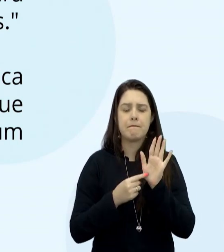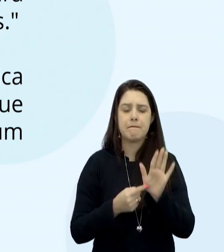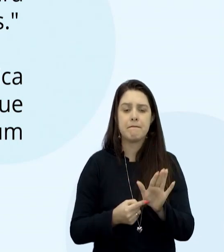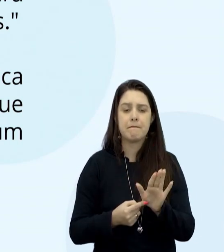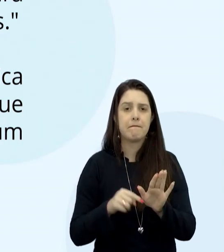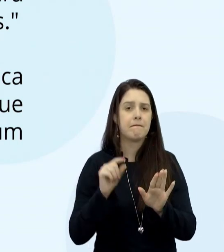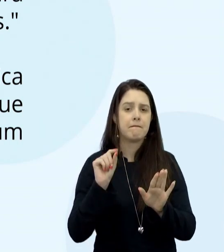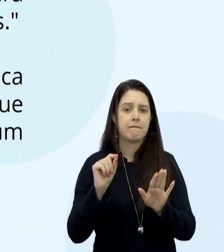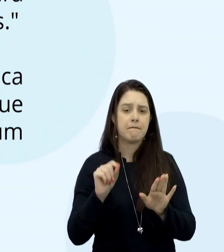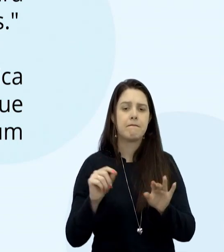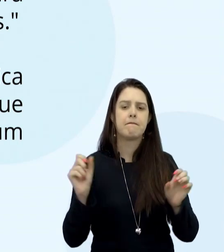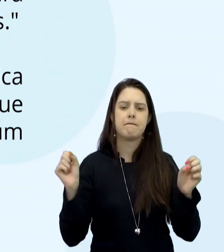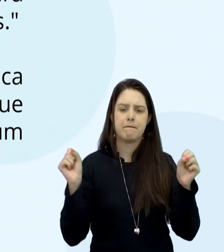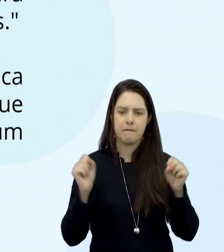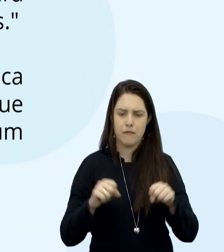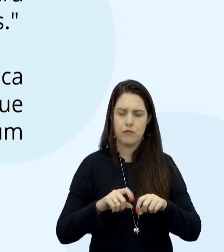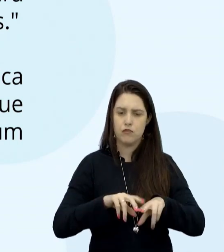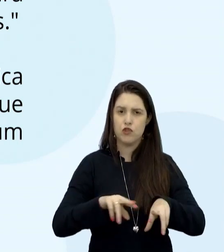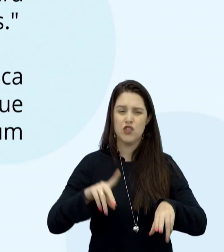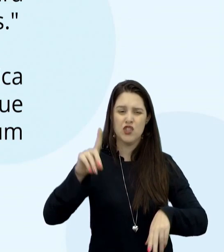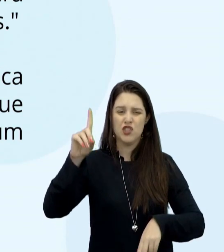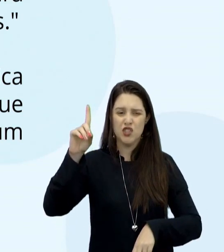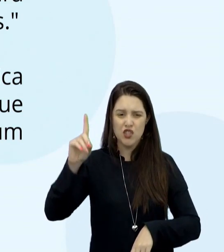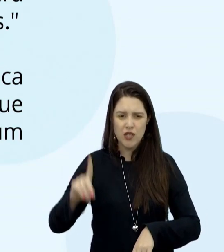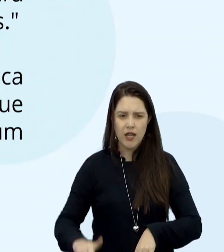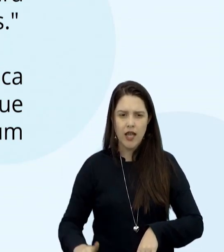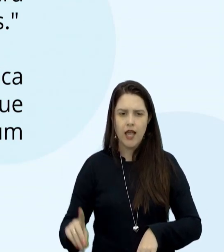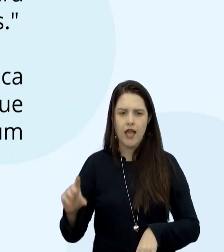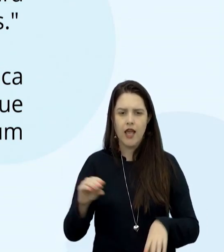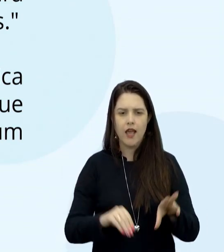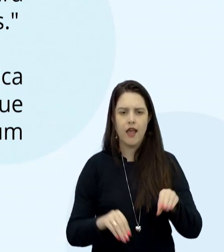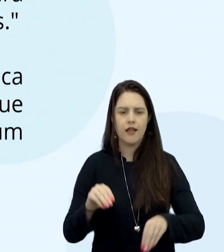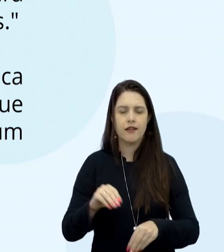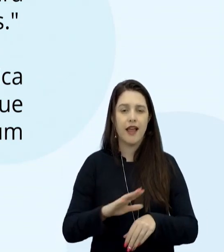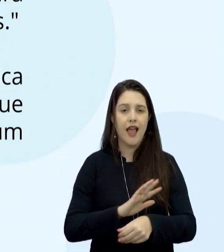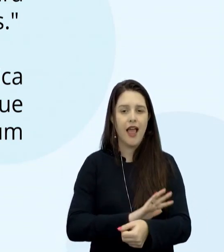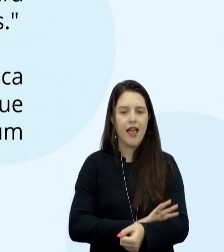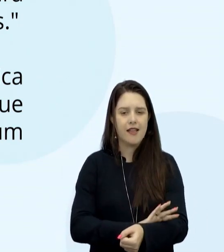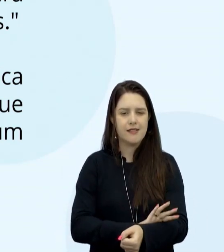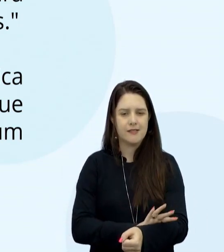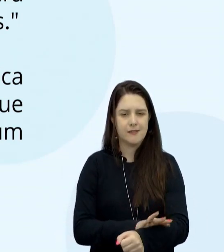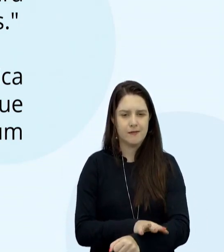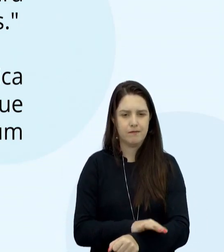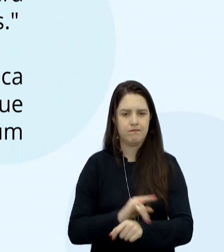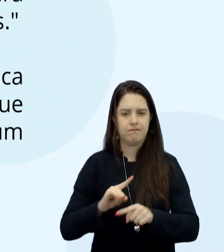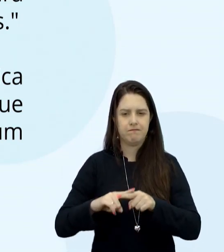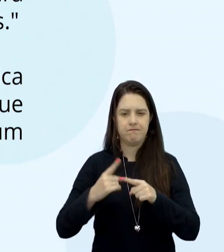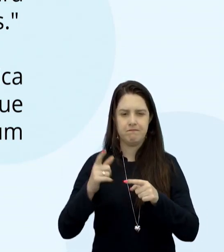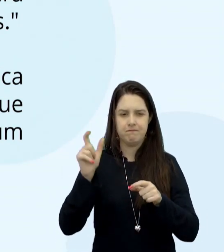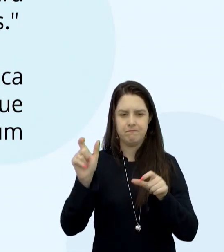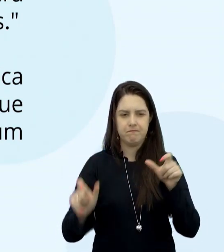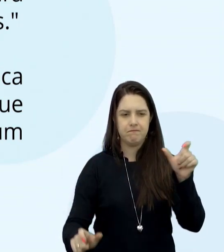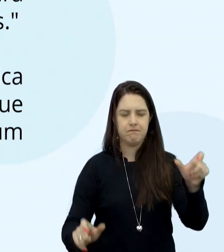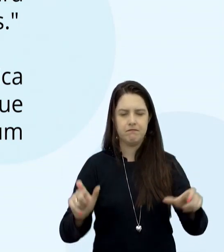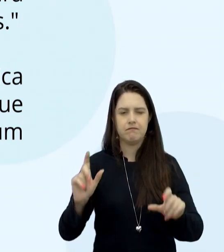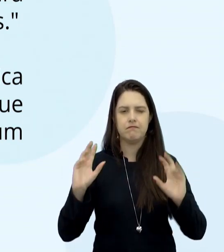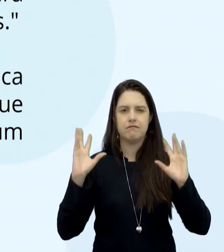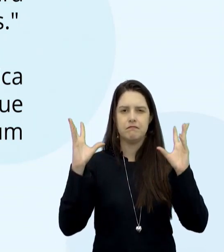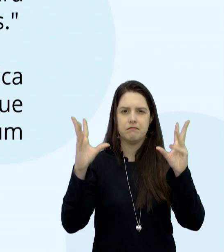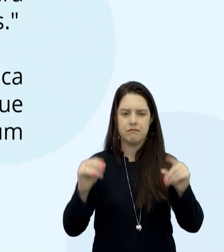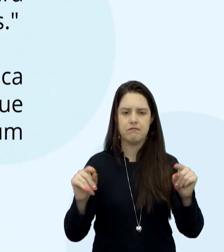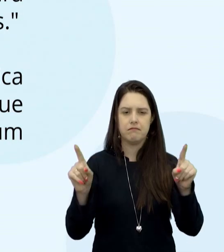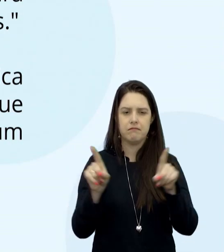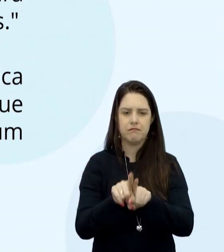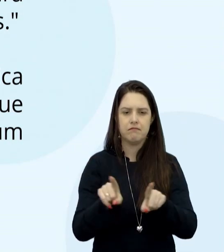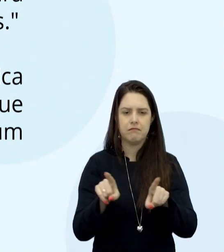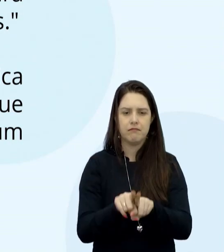Pode infringir diversos direitos que envolvem minorias raciais, mas a população como um todo também. Então